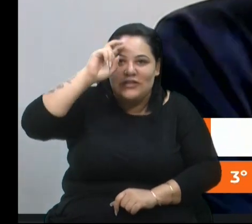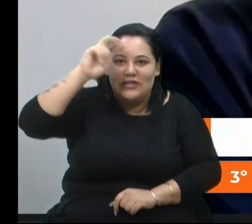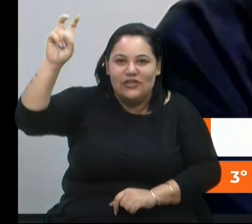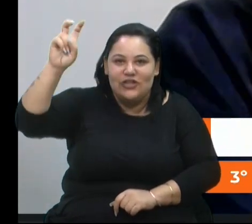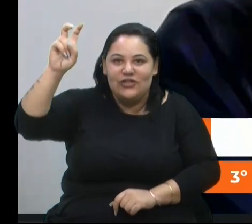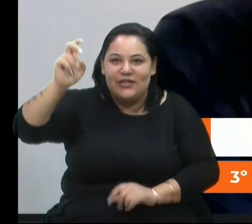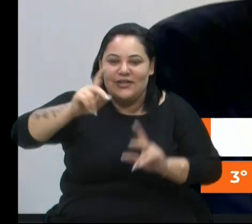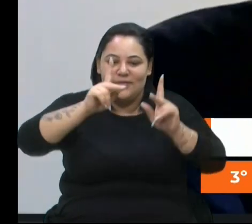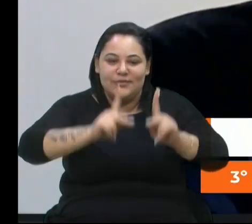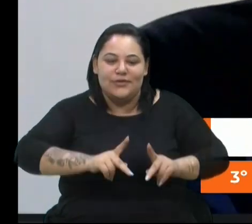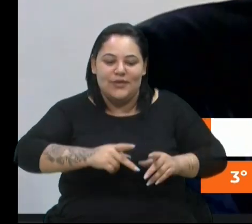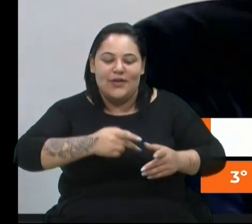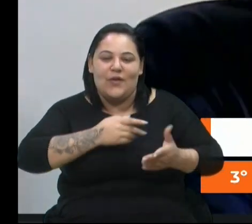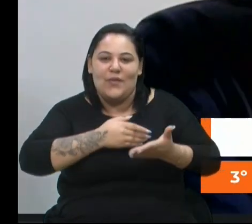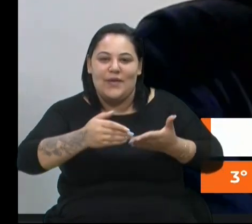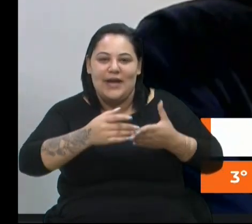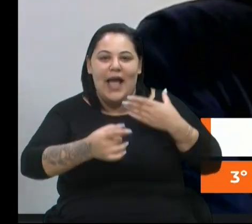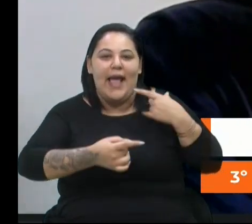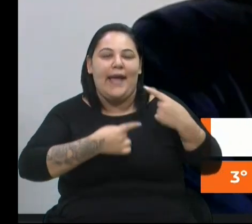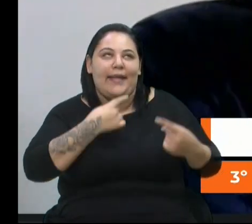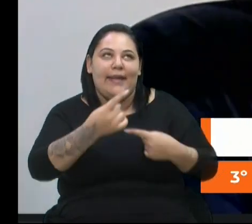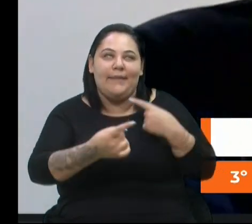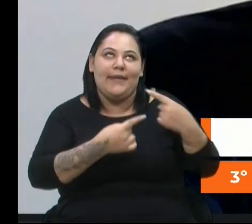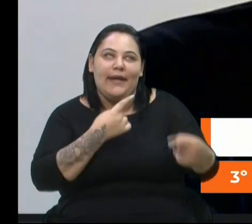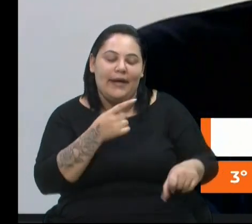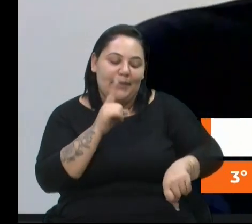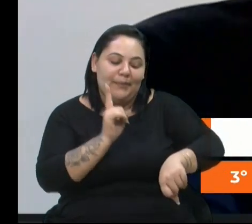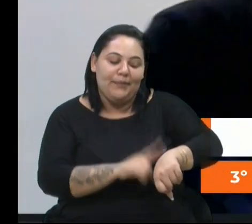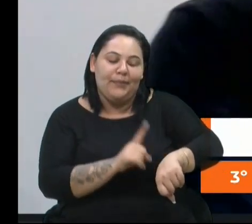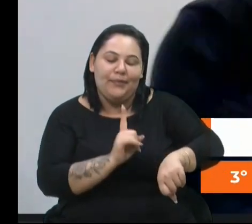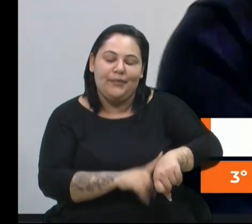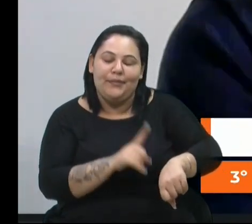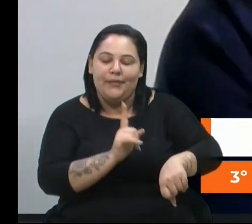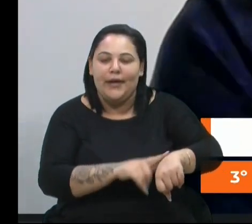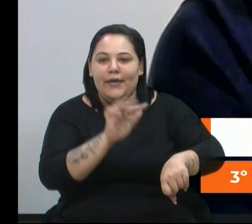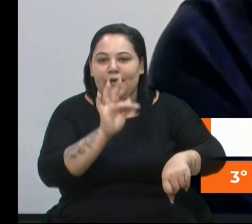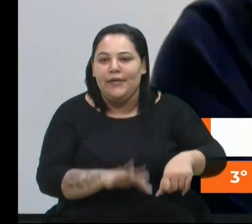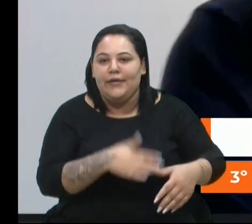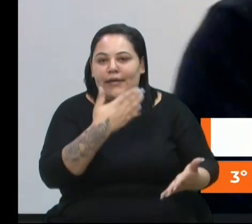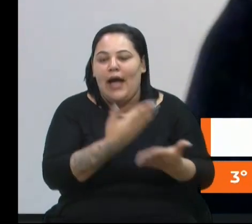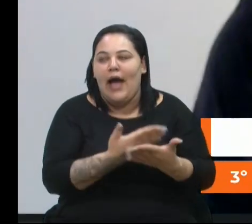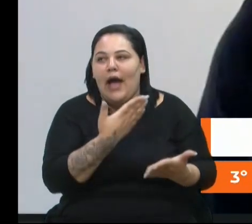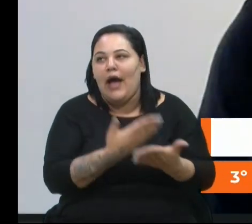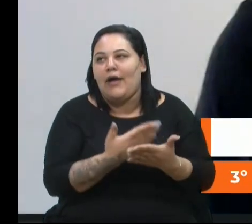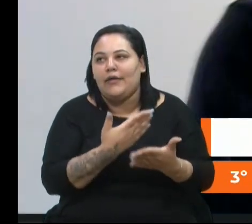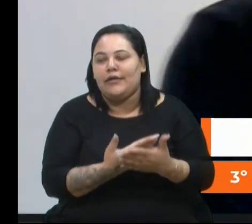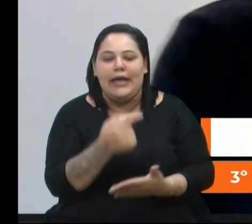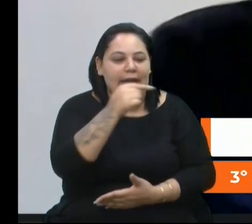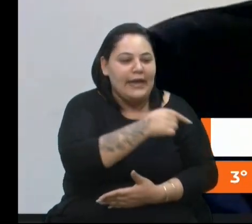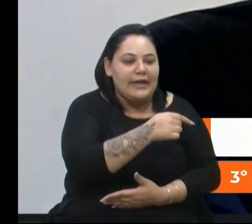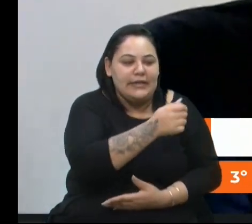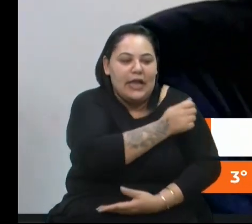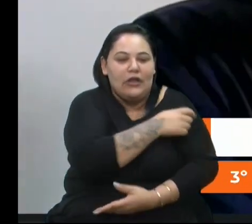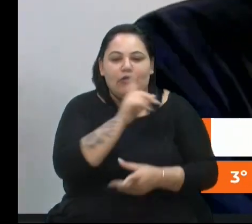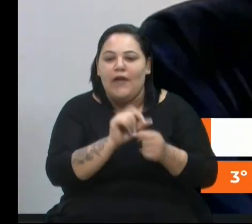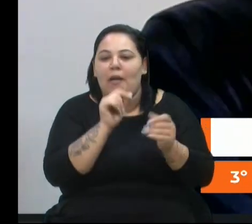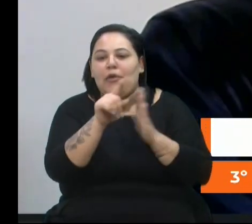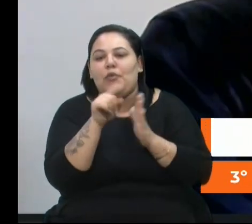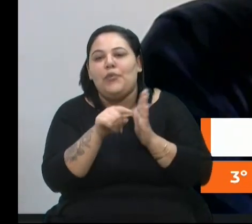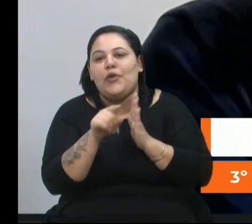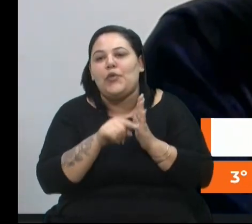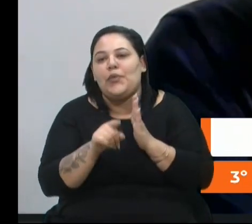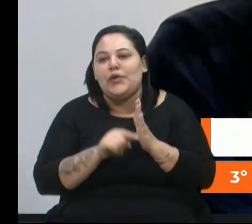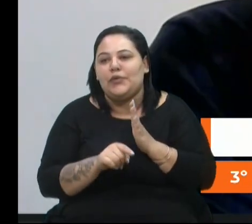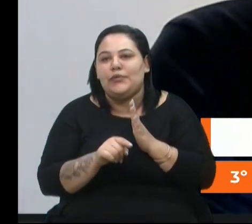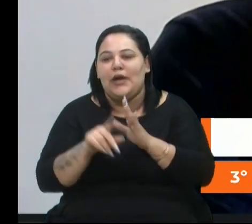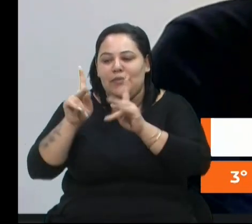galera começa a reclamar porque já está quase acabando a aula e fica fazendo pergunta e fica atrapalhando.